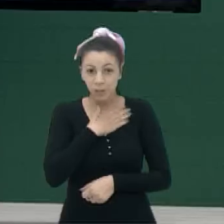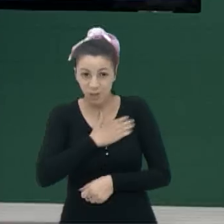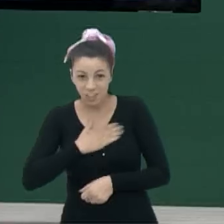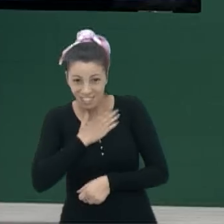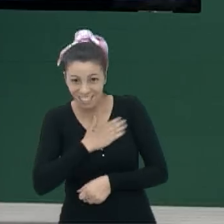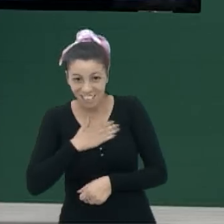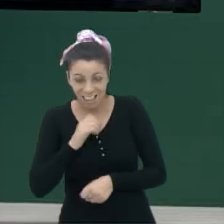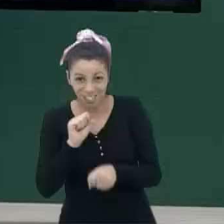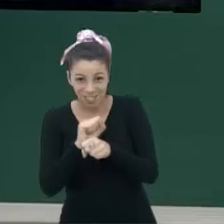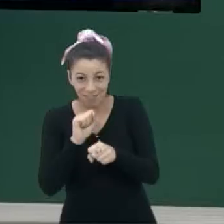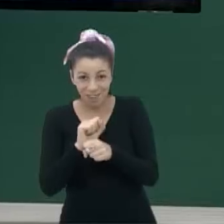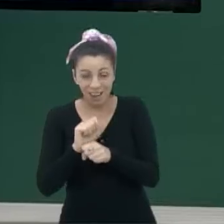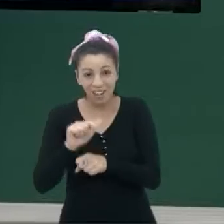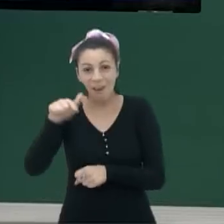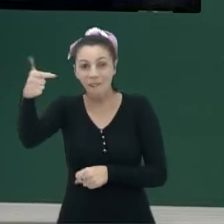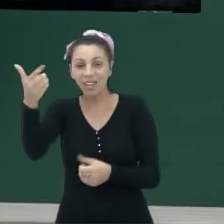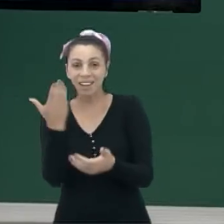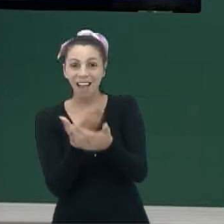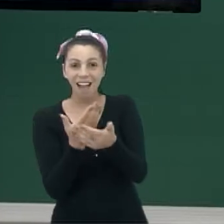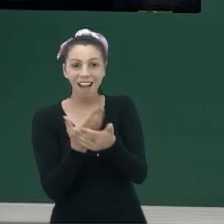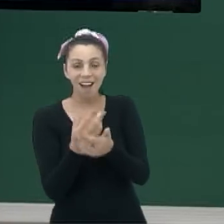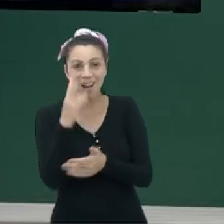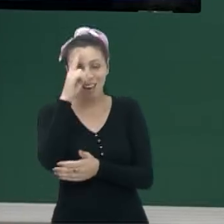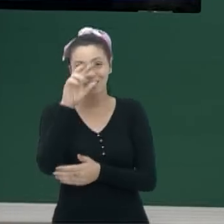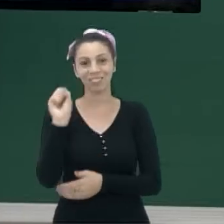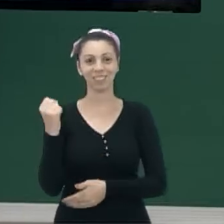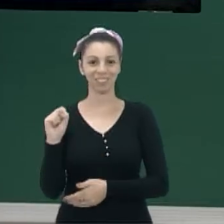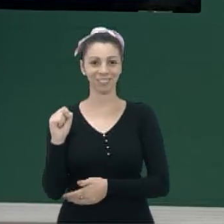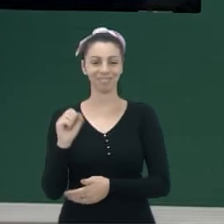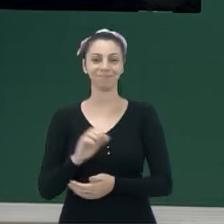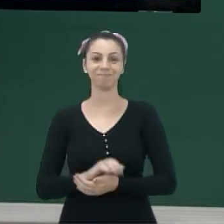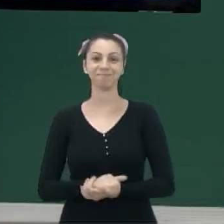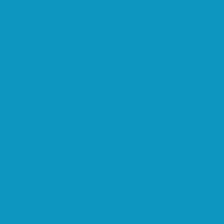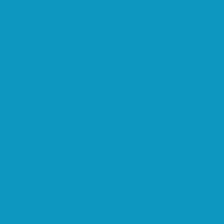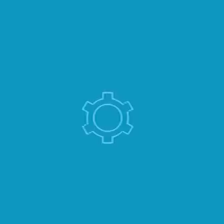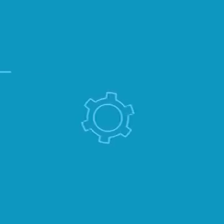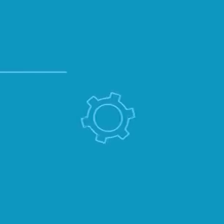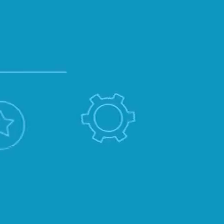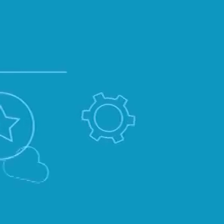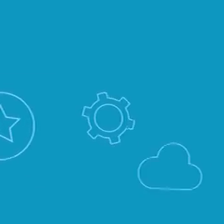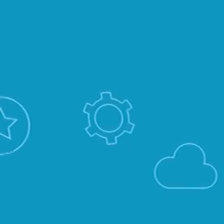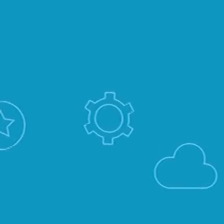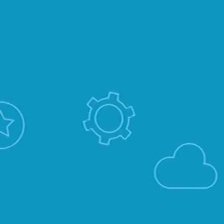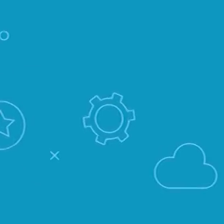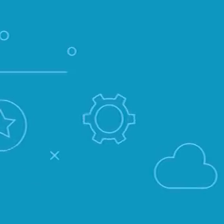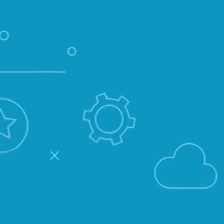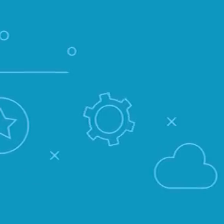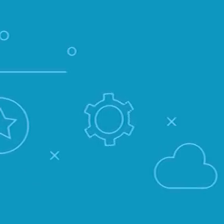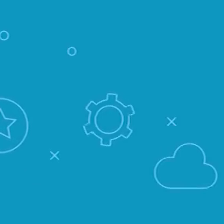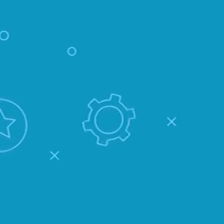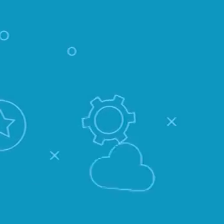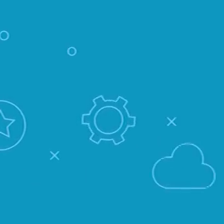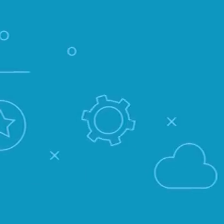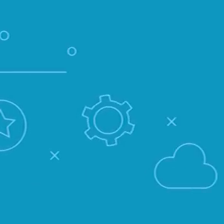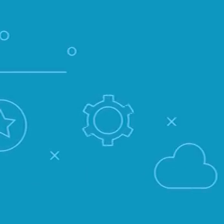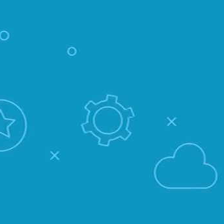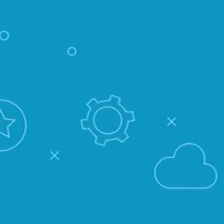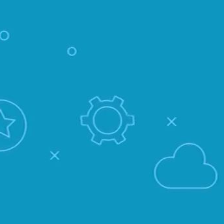aula. Espero vocês na aula 8 de História.